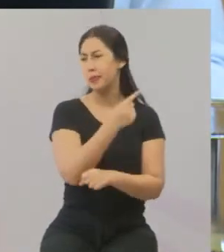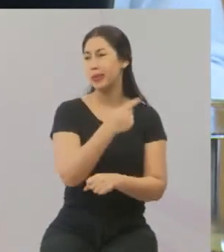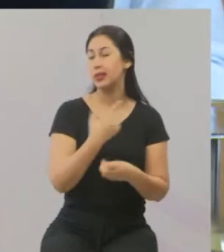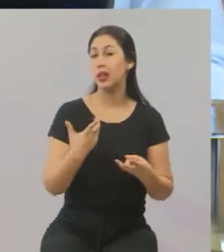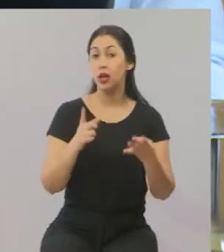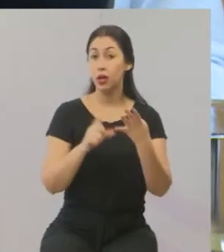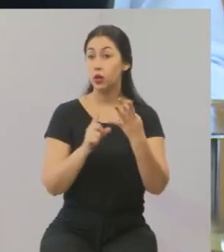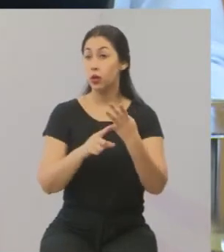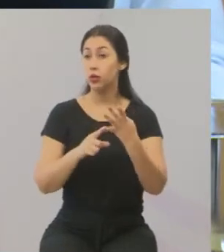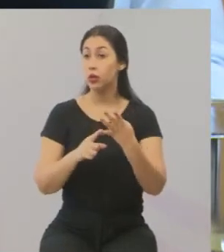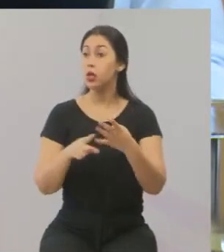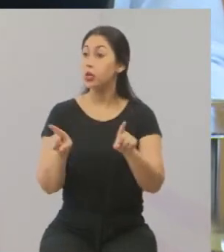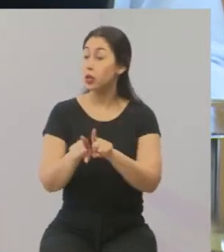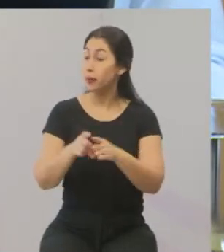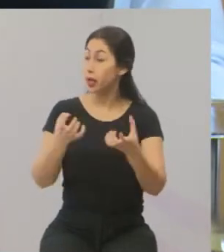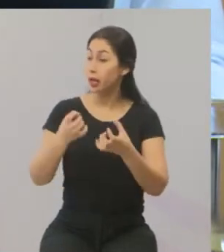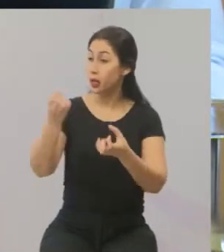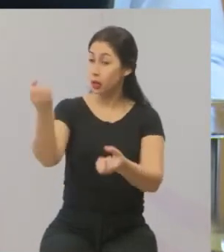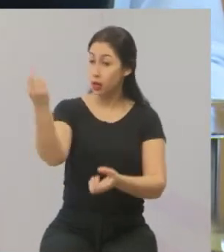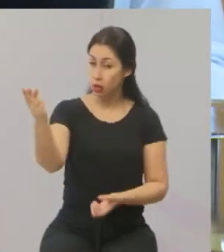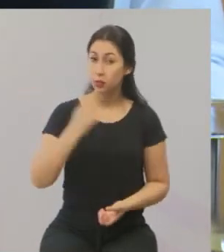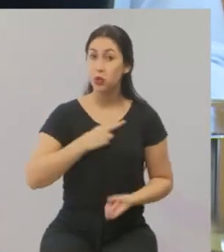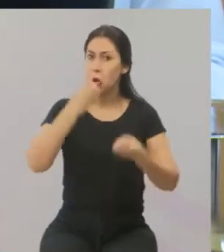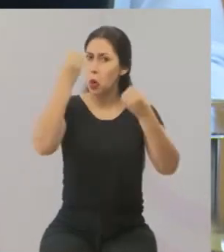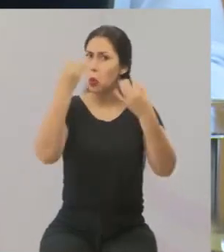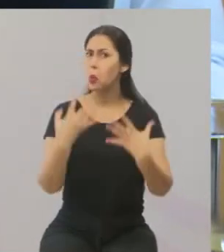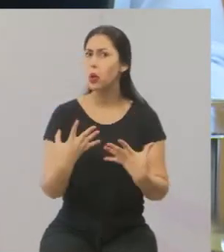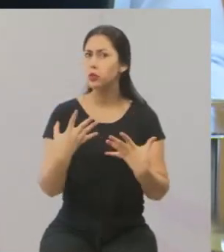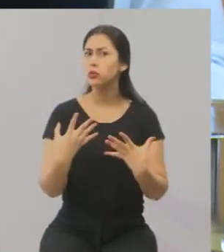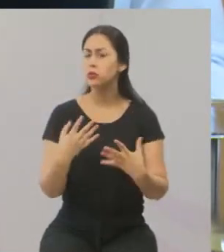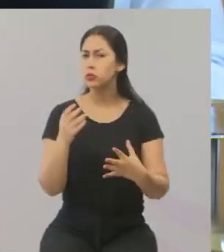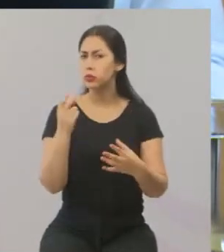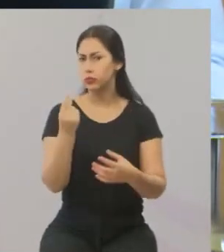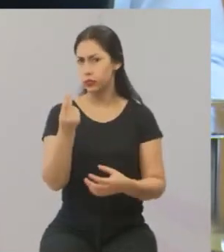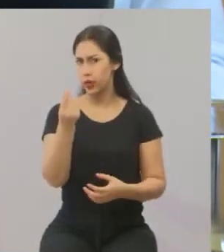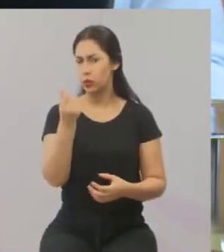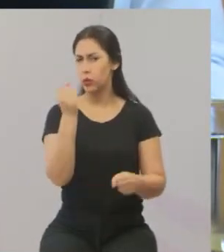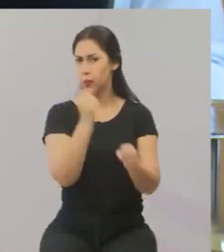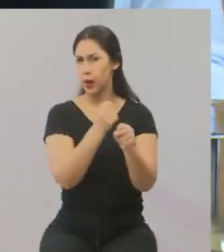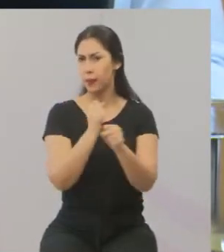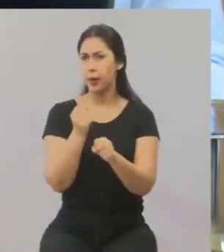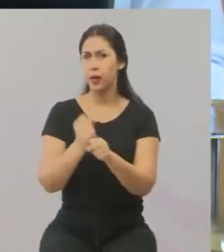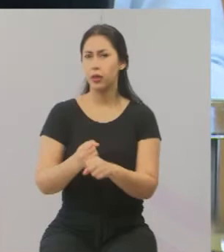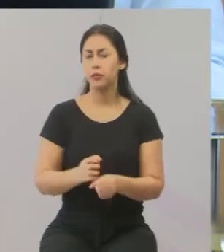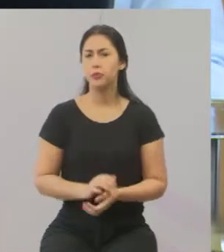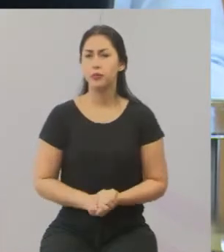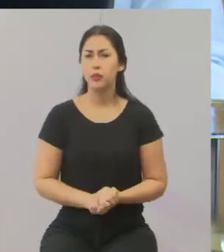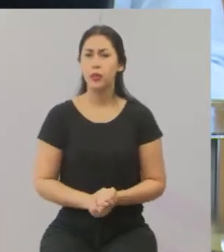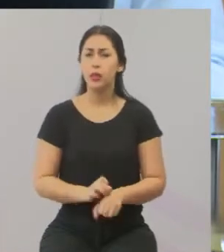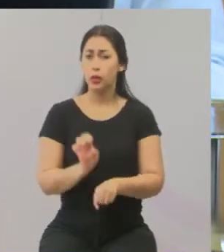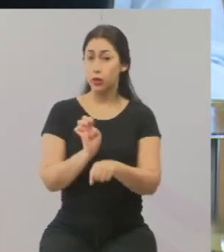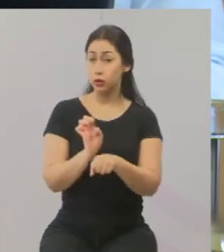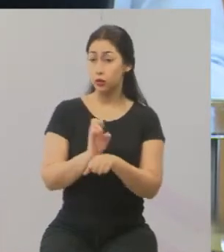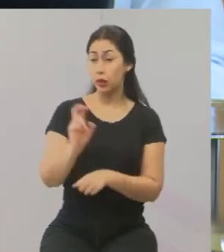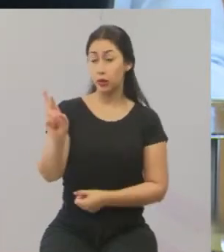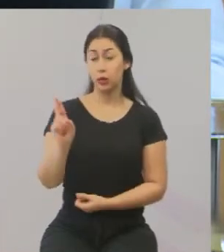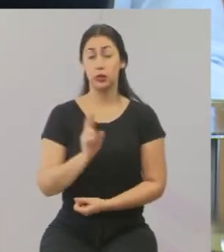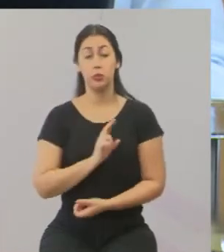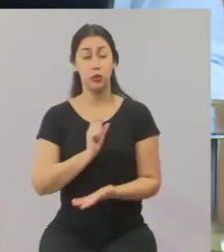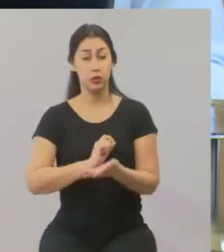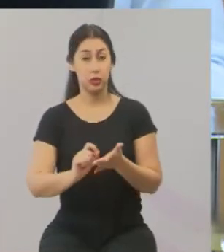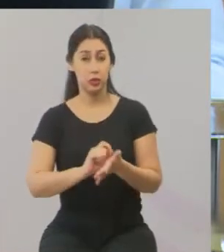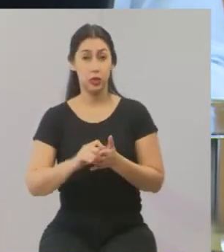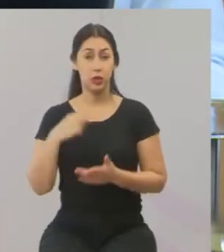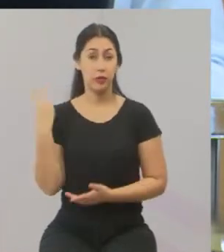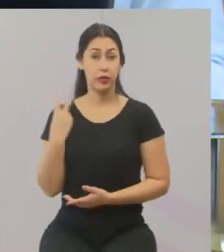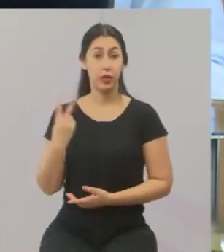informar o custo total da obra. Quinto, encaminhar a esta Casa a planilha do memorial descritivo da obra. Ao aguardo de manifestação, subscrevemos.